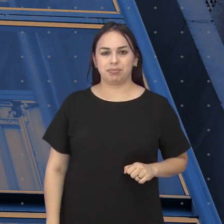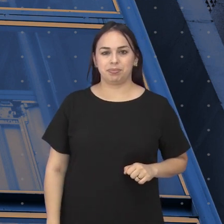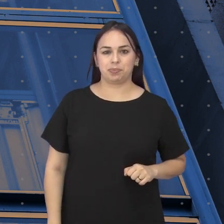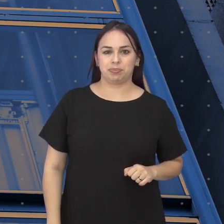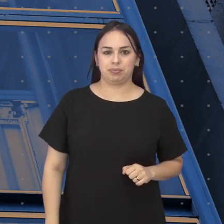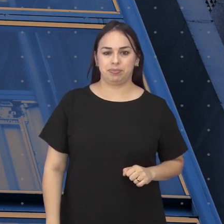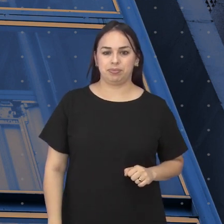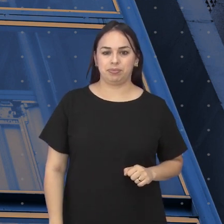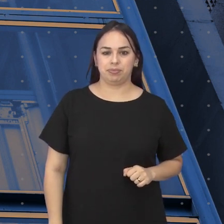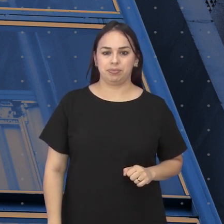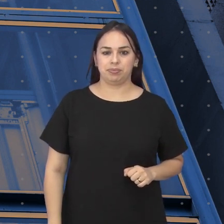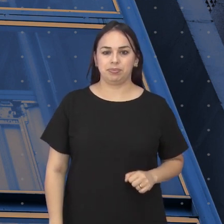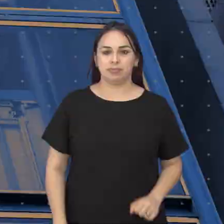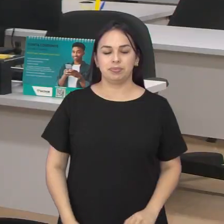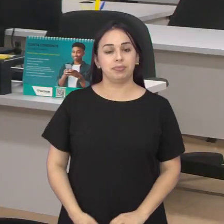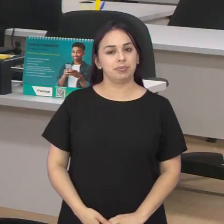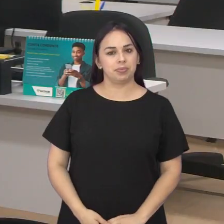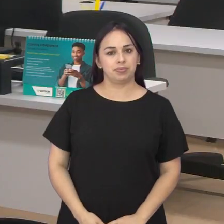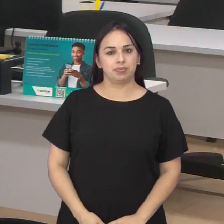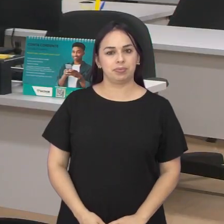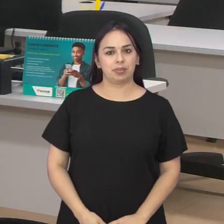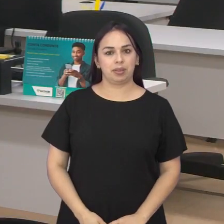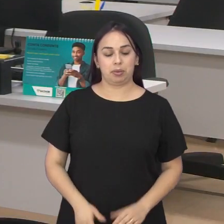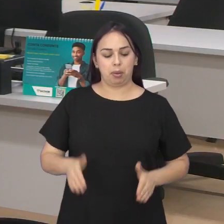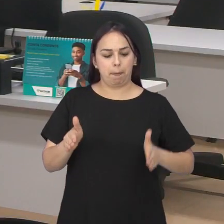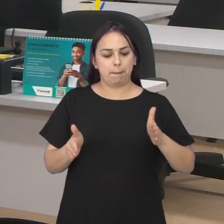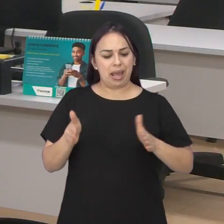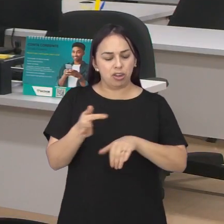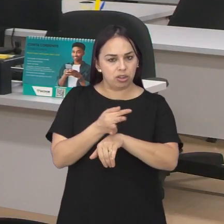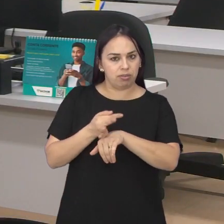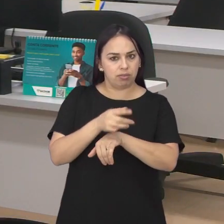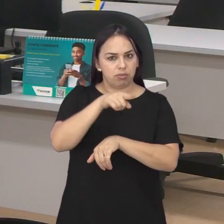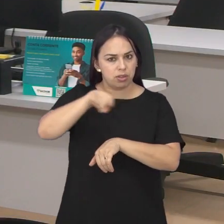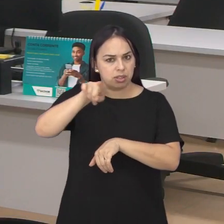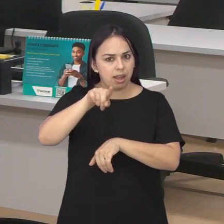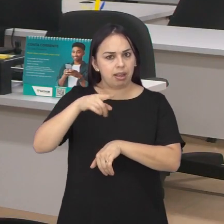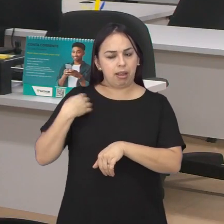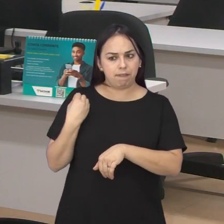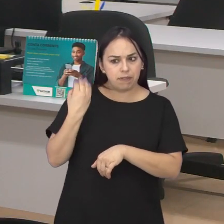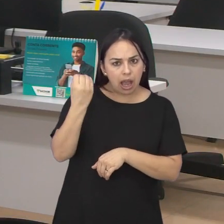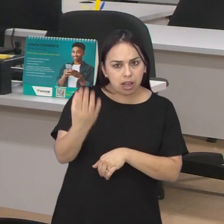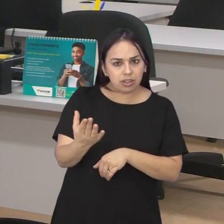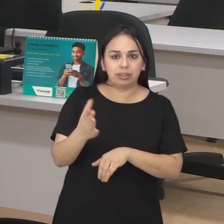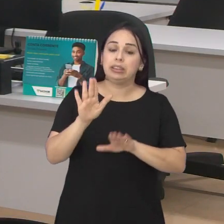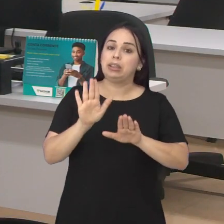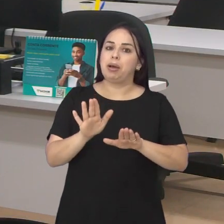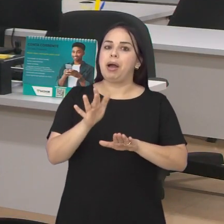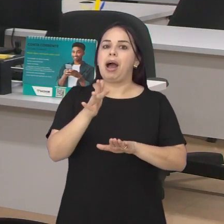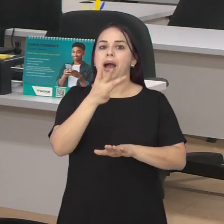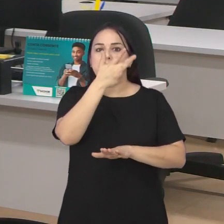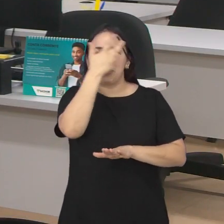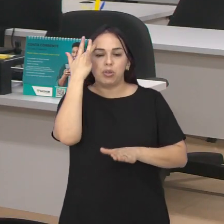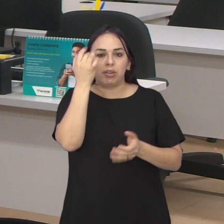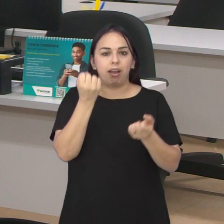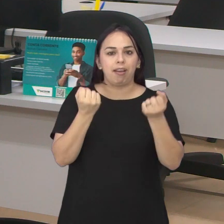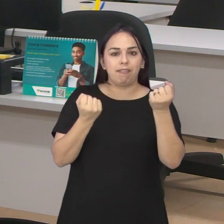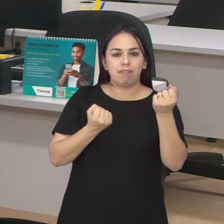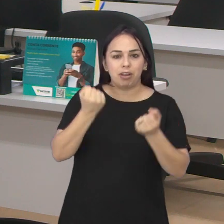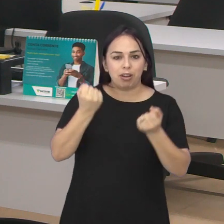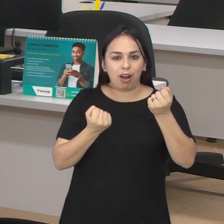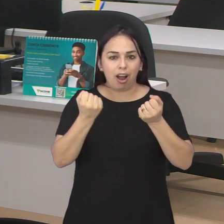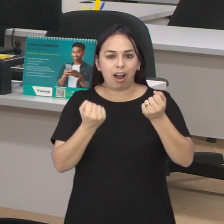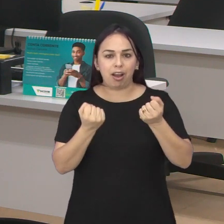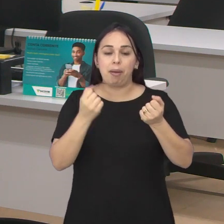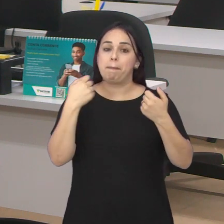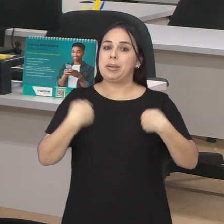no centro. Nesse período de férias, você tem pegado as estradas? Bom, para quem vai viajar de carro, tem que